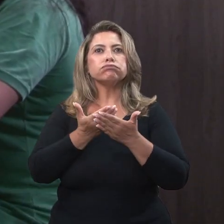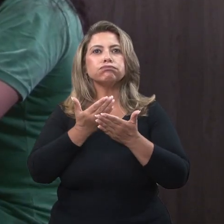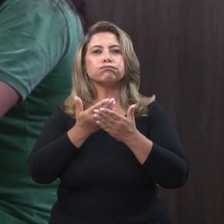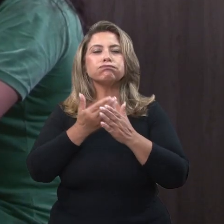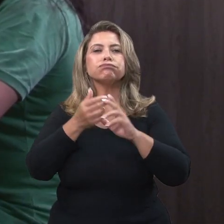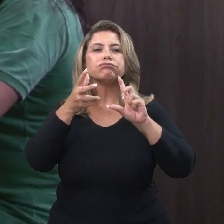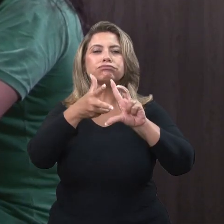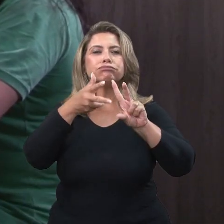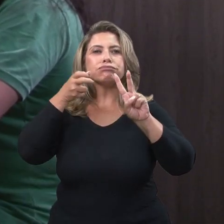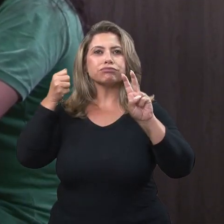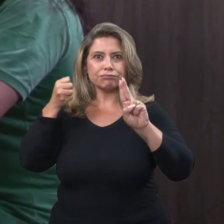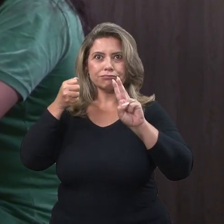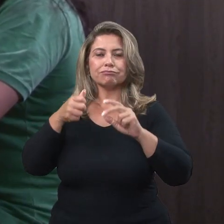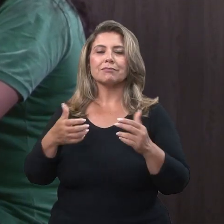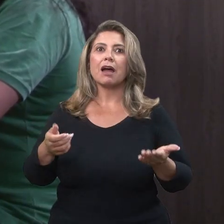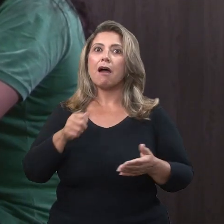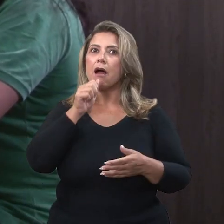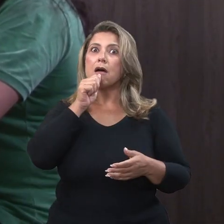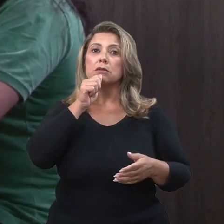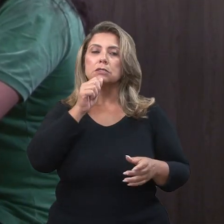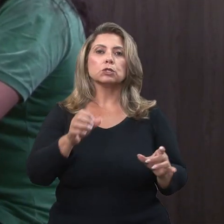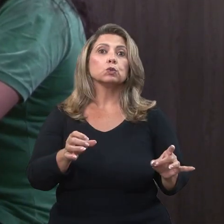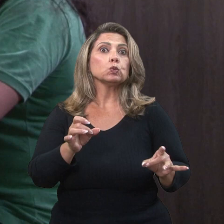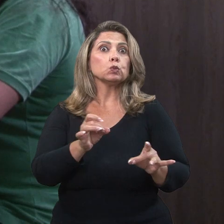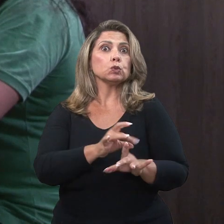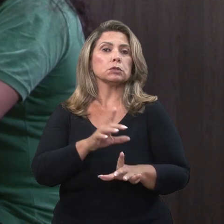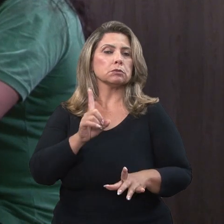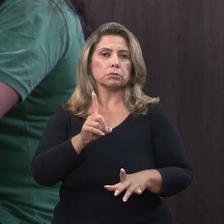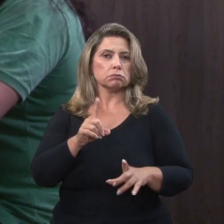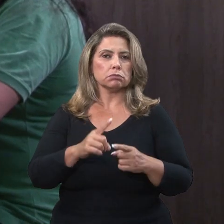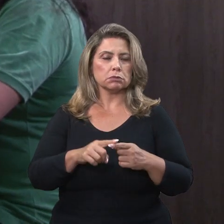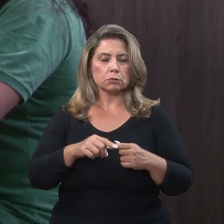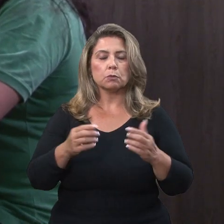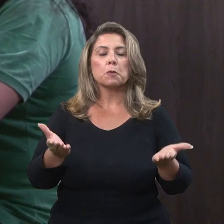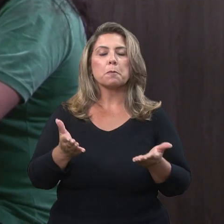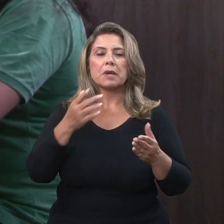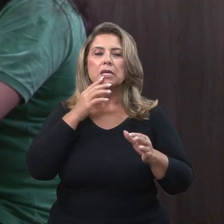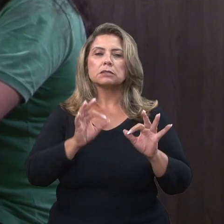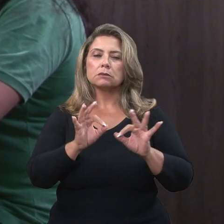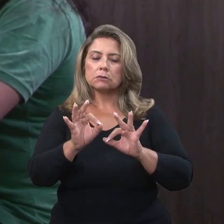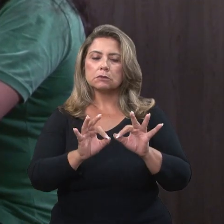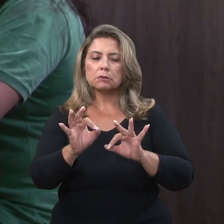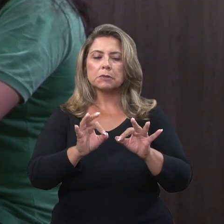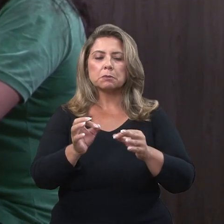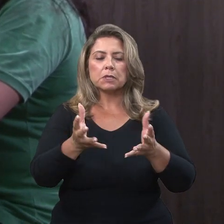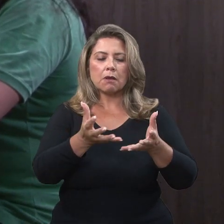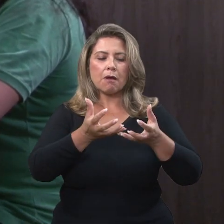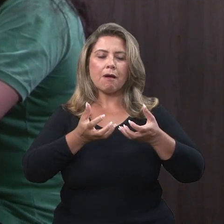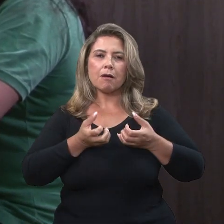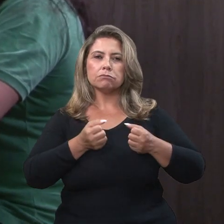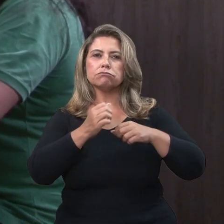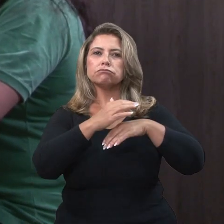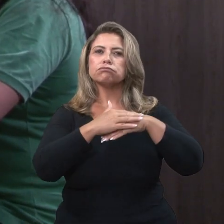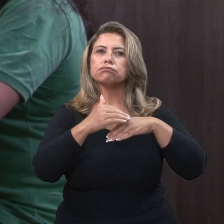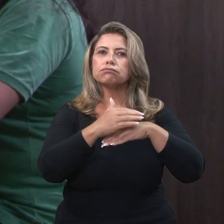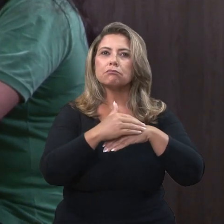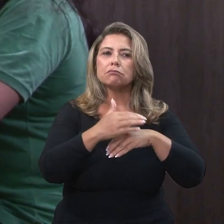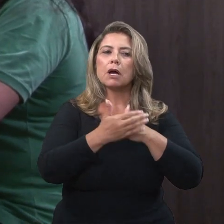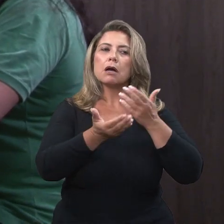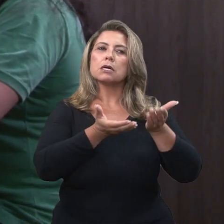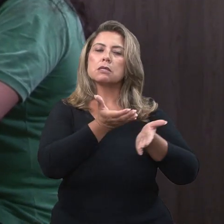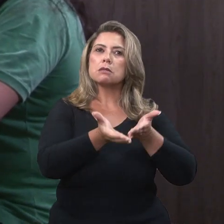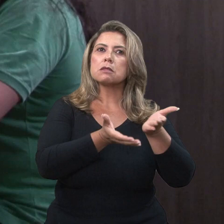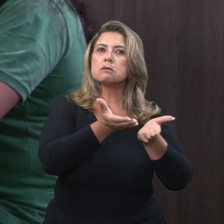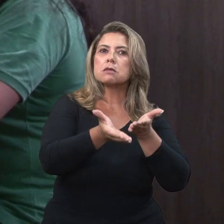momento, a gente não tem ainda esses núcleos, que são núcleos de acolhimento, de consulta também, pode ter essa